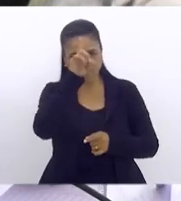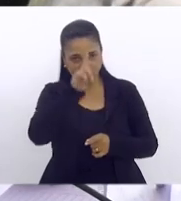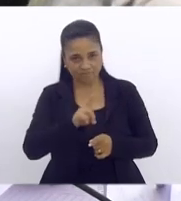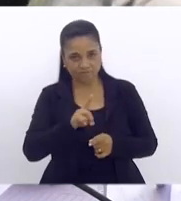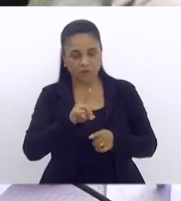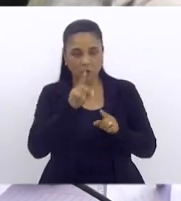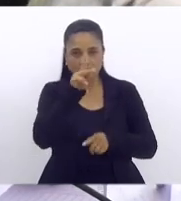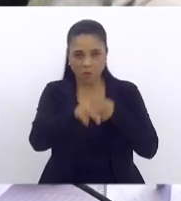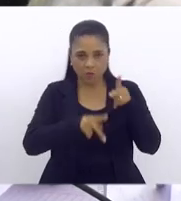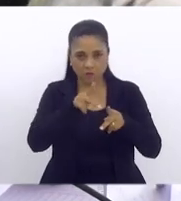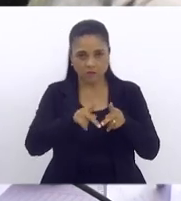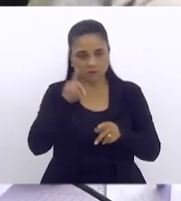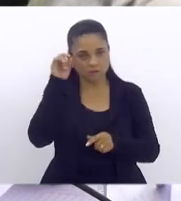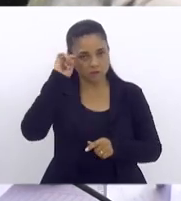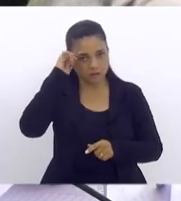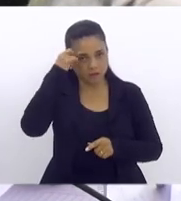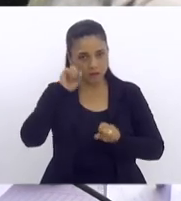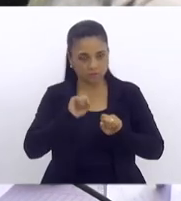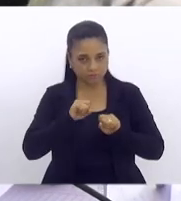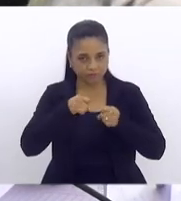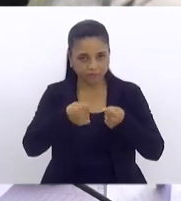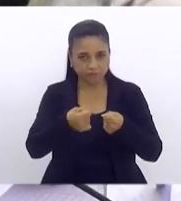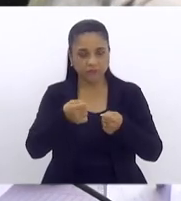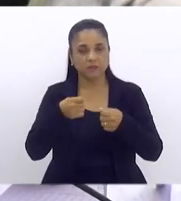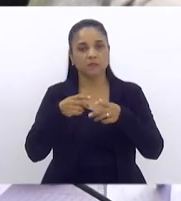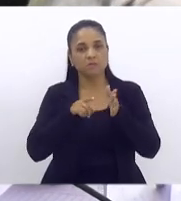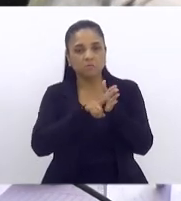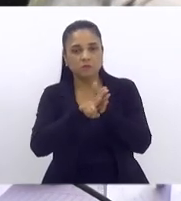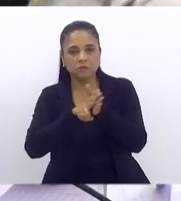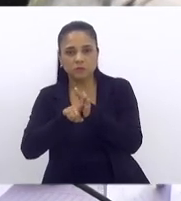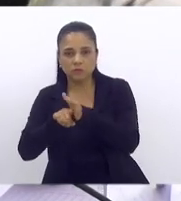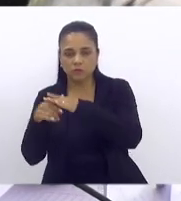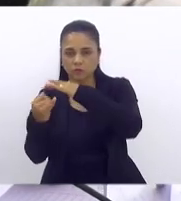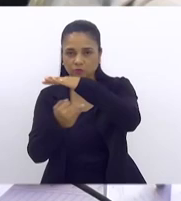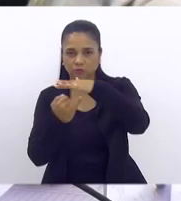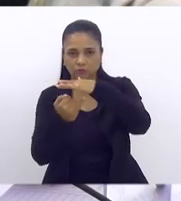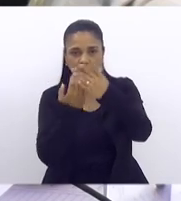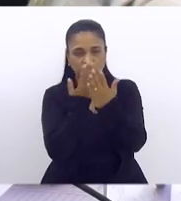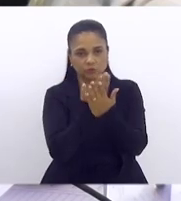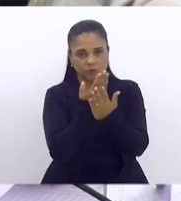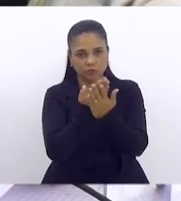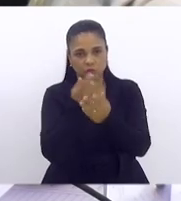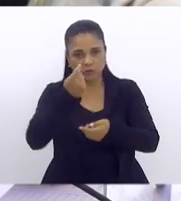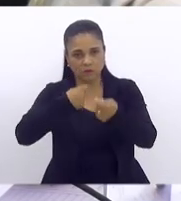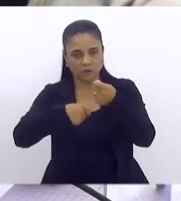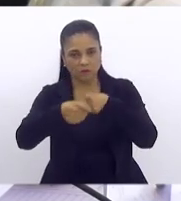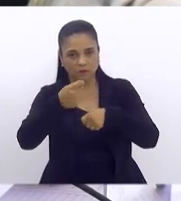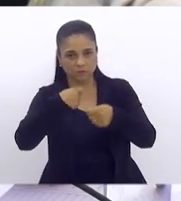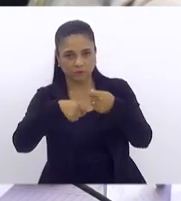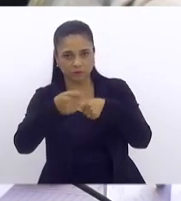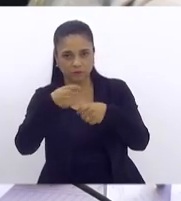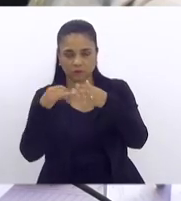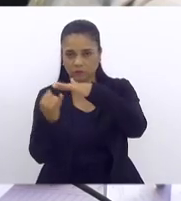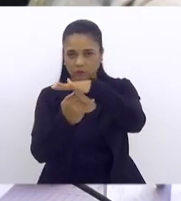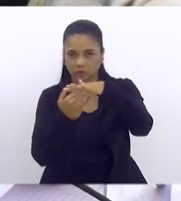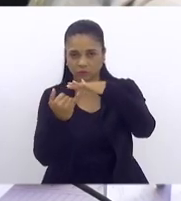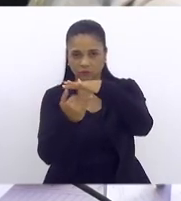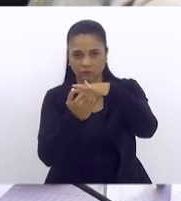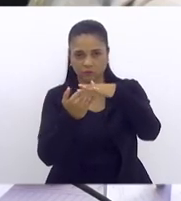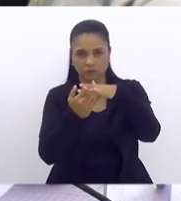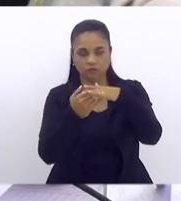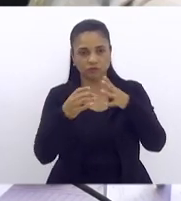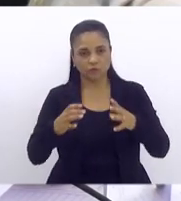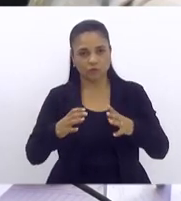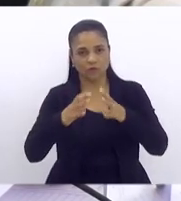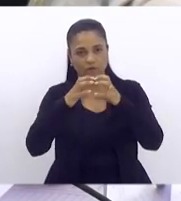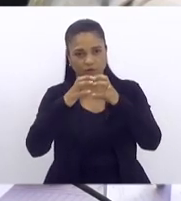População Negra e pesquisadora do Instituto de Estudos Comparados em Administração Institucional de